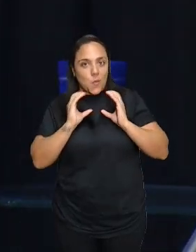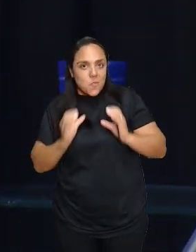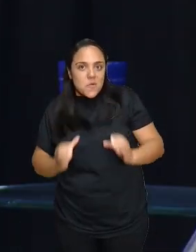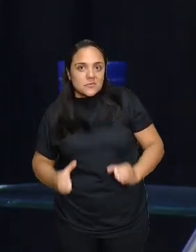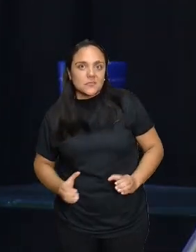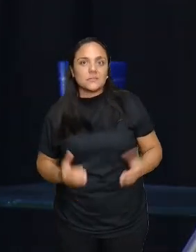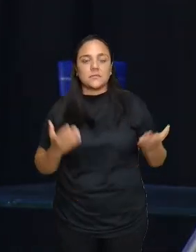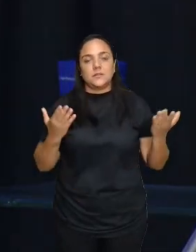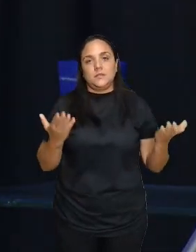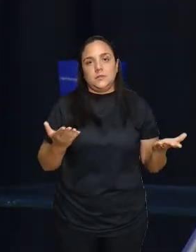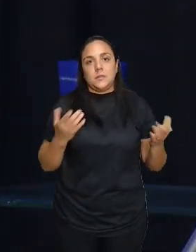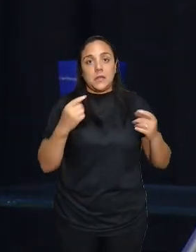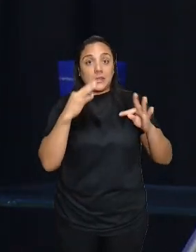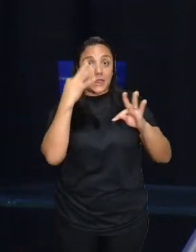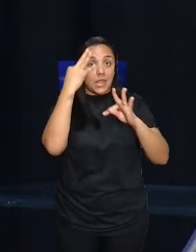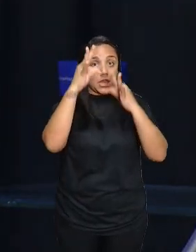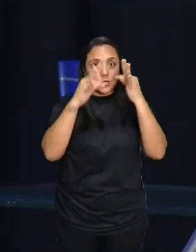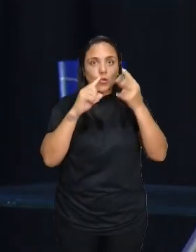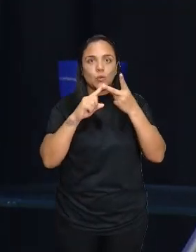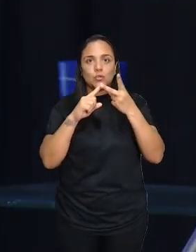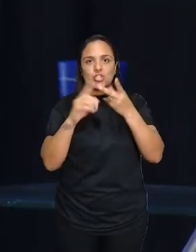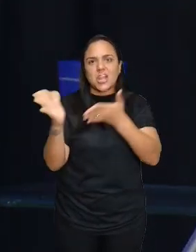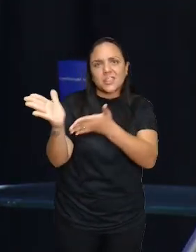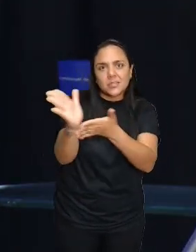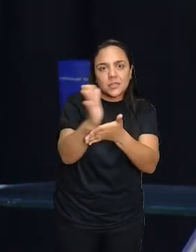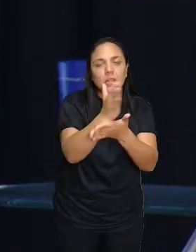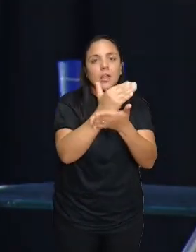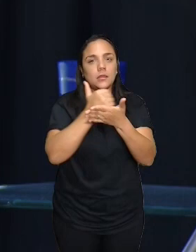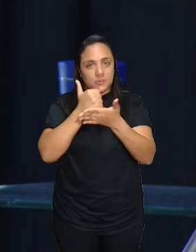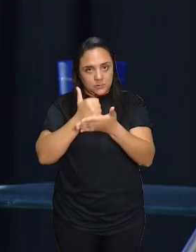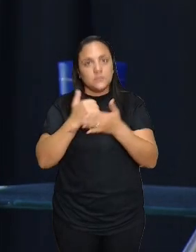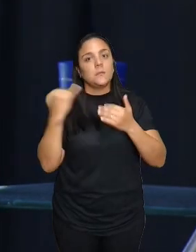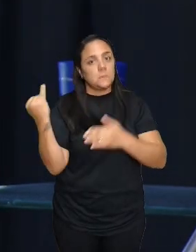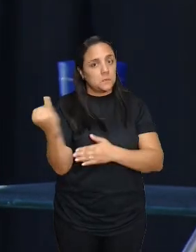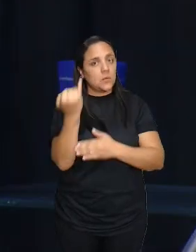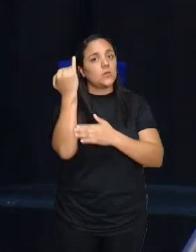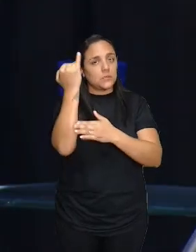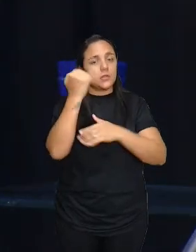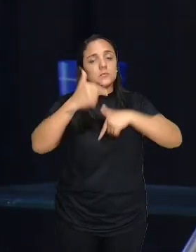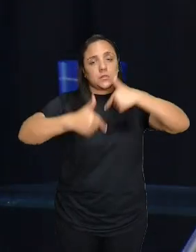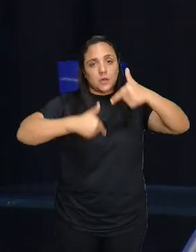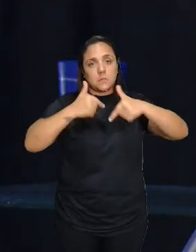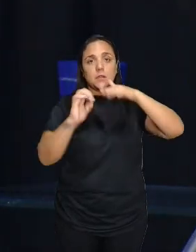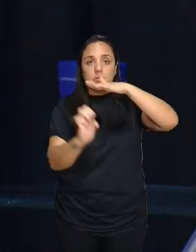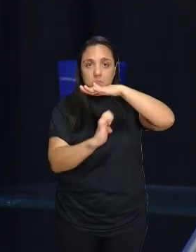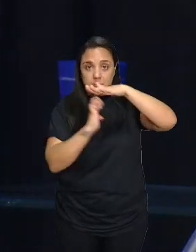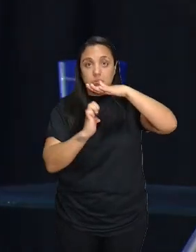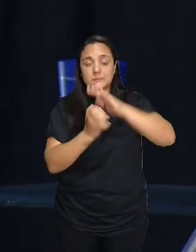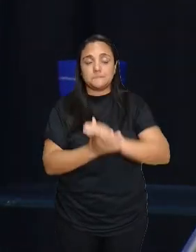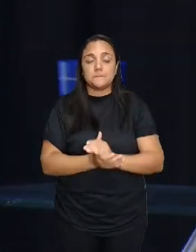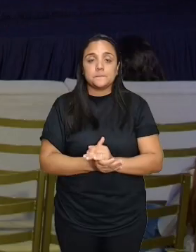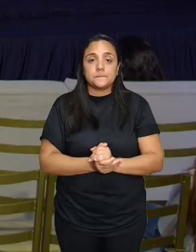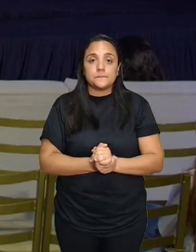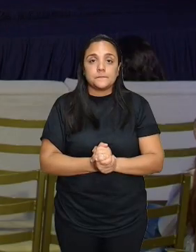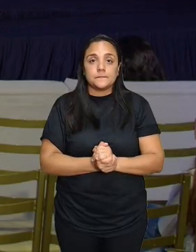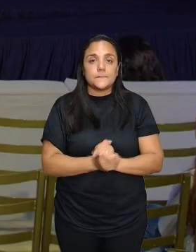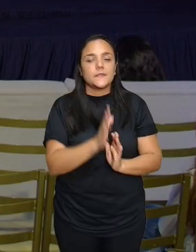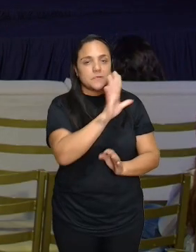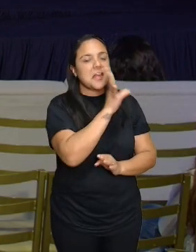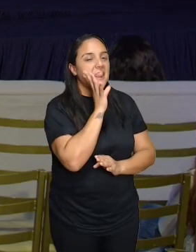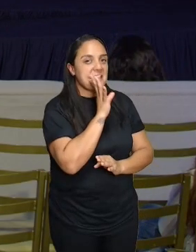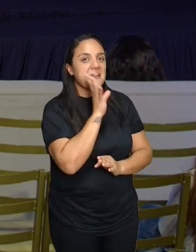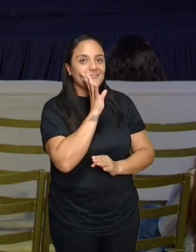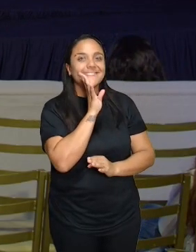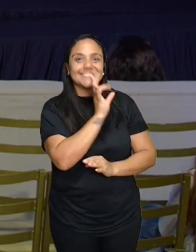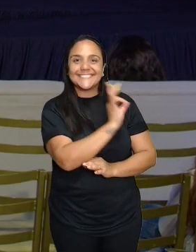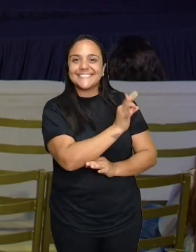justamente tecnologia, dados, tudo isso, para atuar nas empresas que precisam desse tipo de habilidade. Bem legal, obrigada. E aí, pessoal,